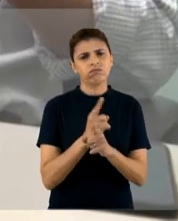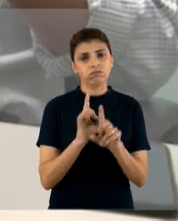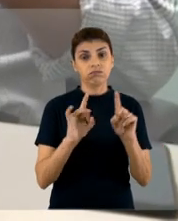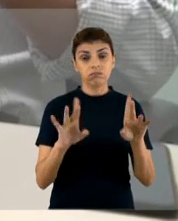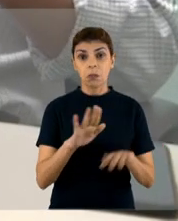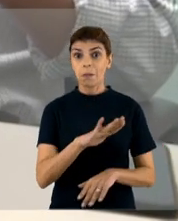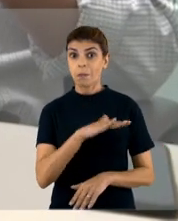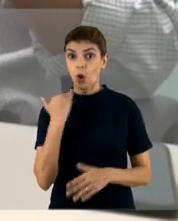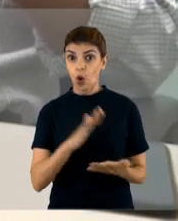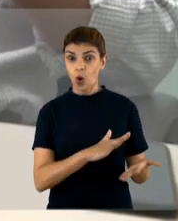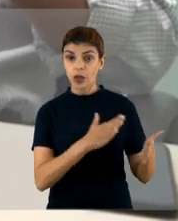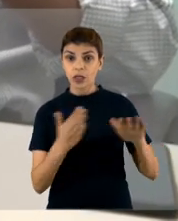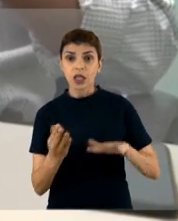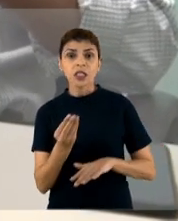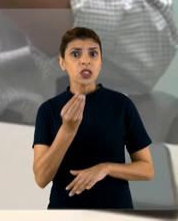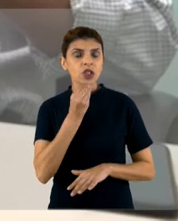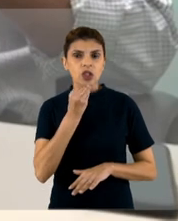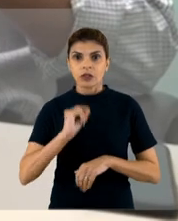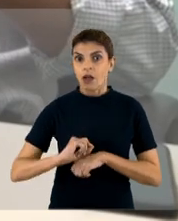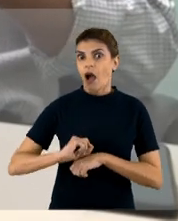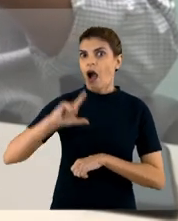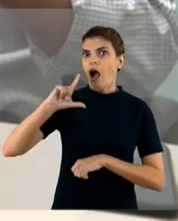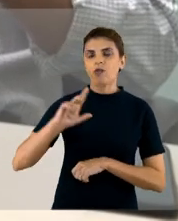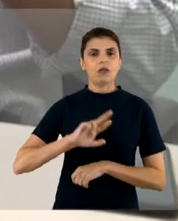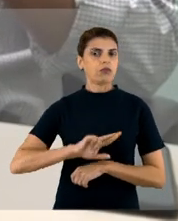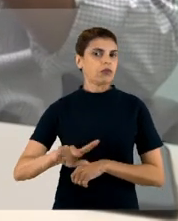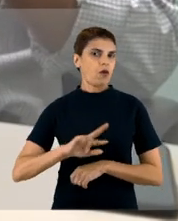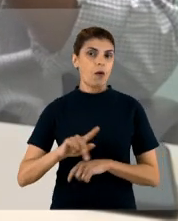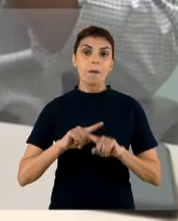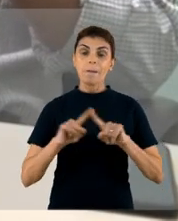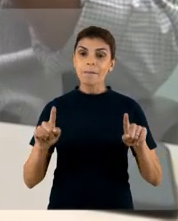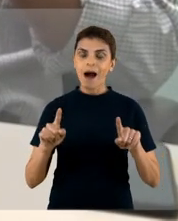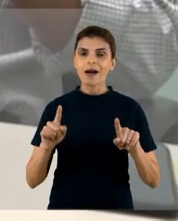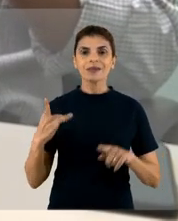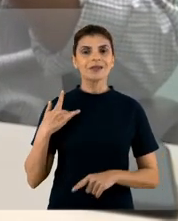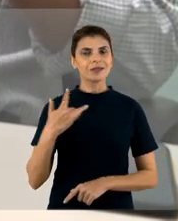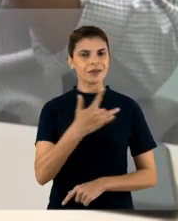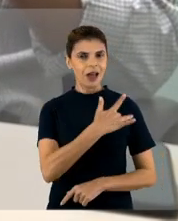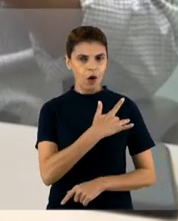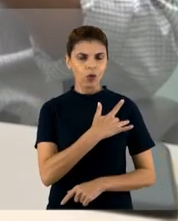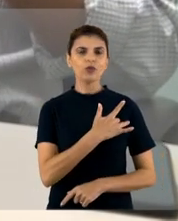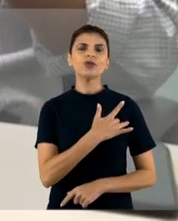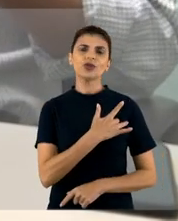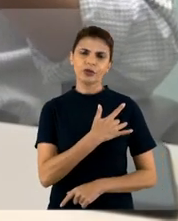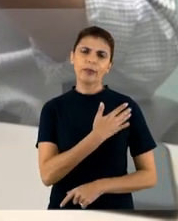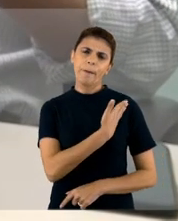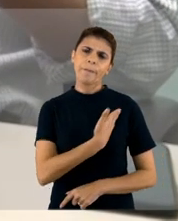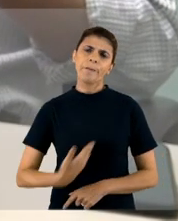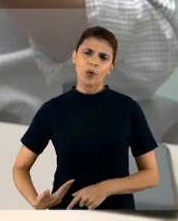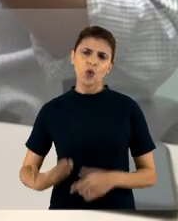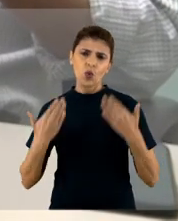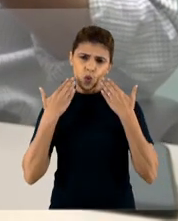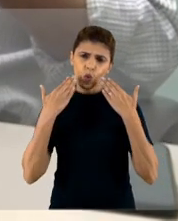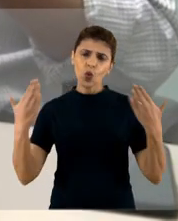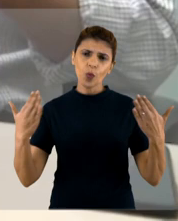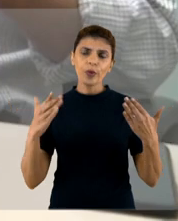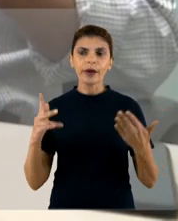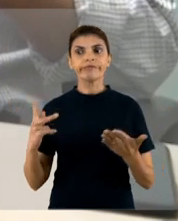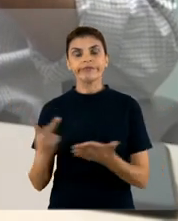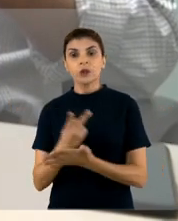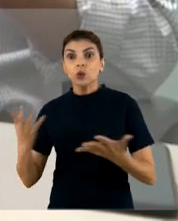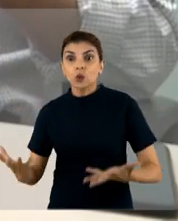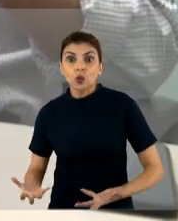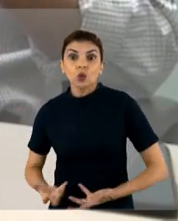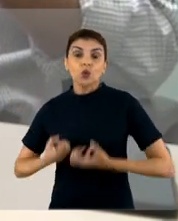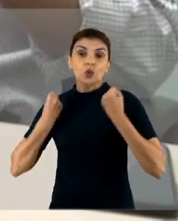mortalidade a chance dele morrer não é tão alta porém do ponto de vista de saúde pública isso Acabou causando um susto que é o copo meio vazio